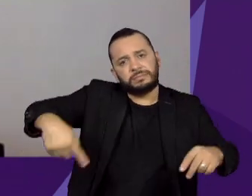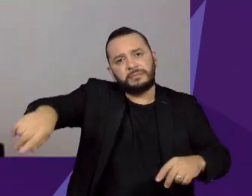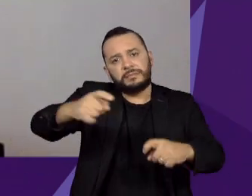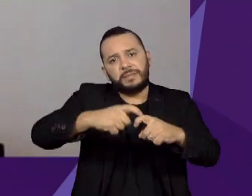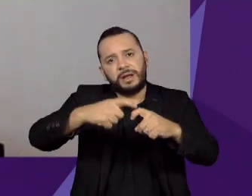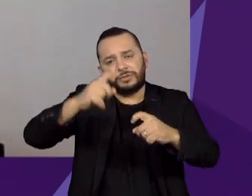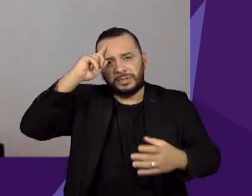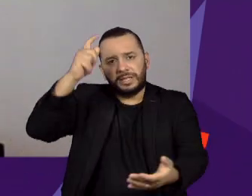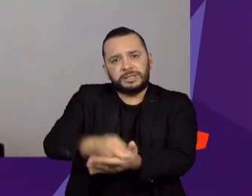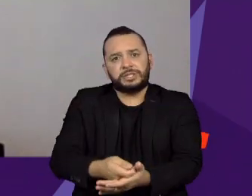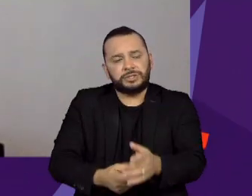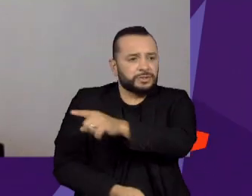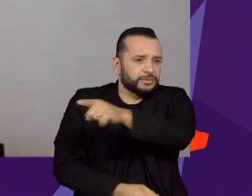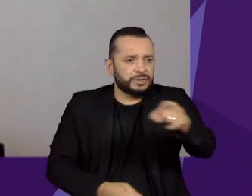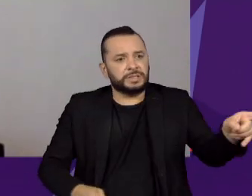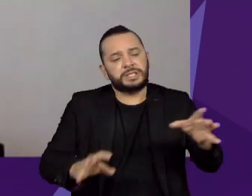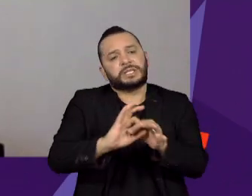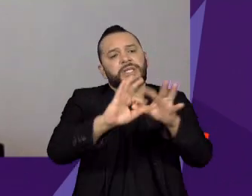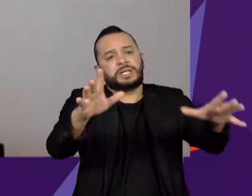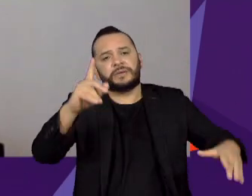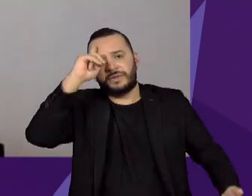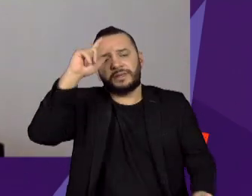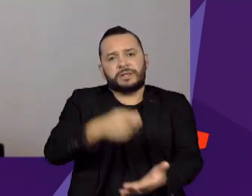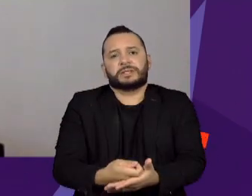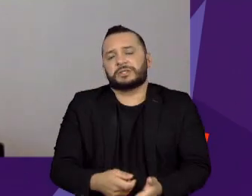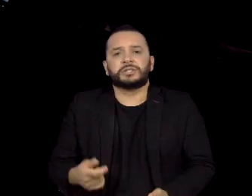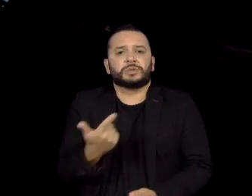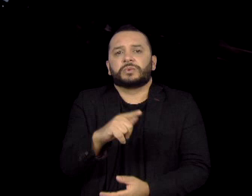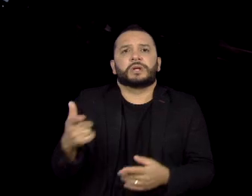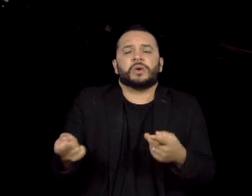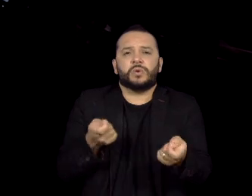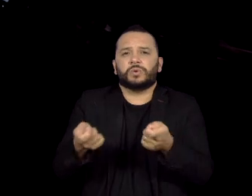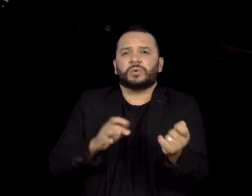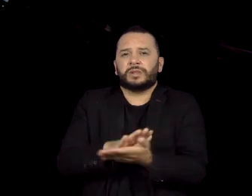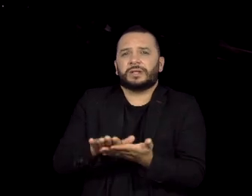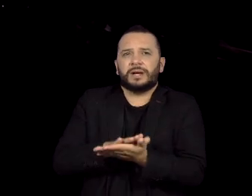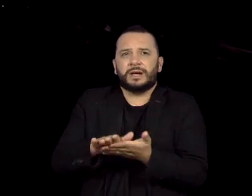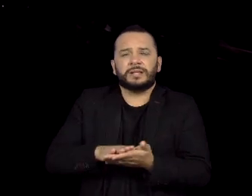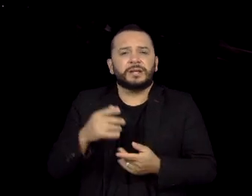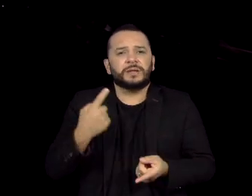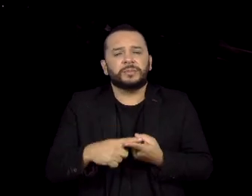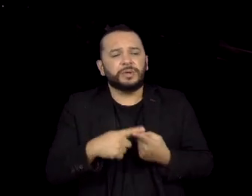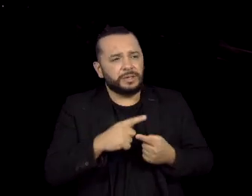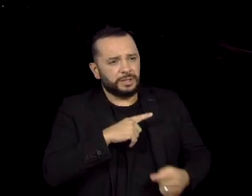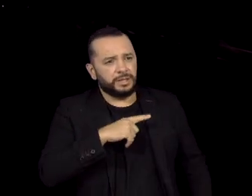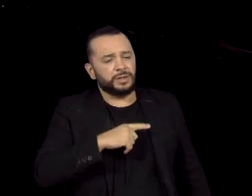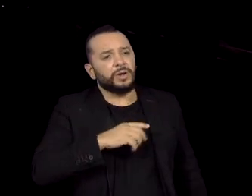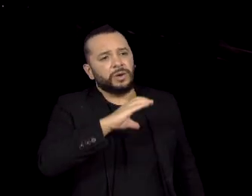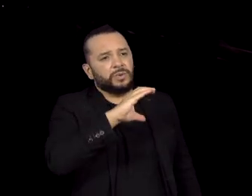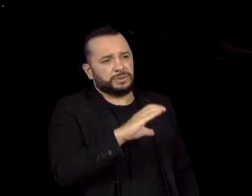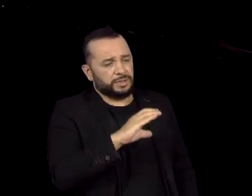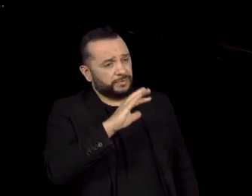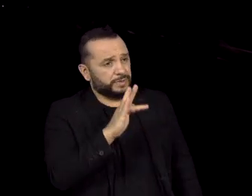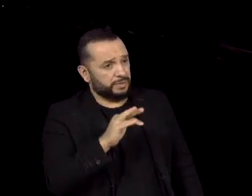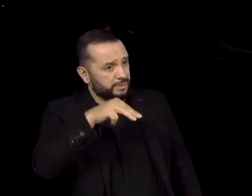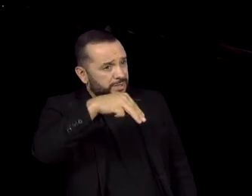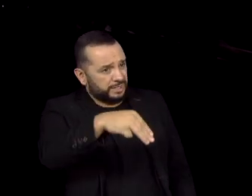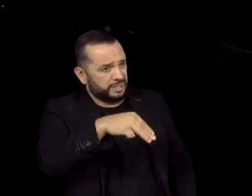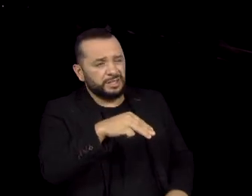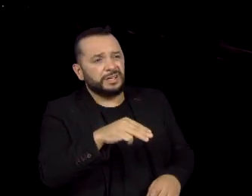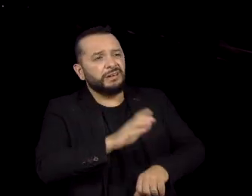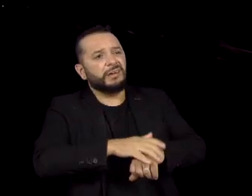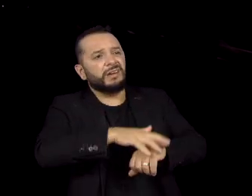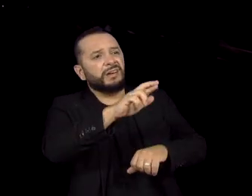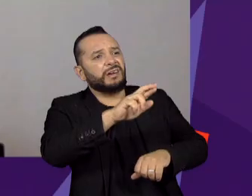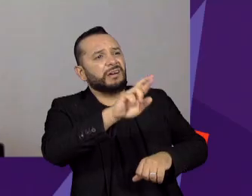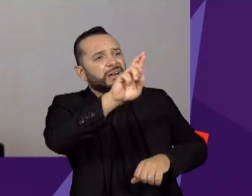vocês façam, vocês estão livres, não há freio. E Por aí, que eles fizeram isso? Eu acho que até